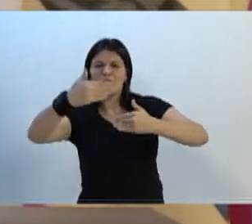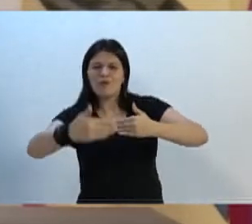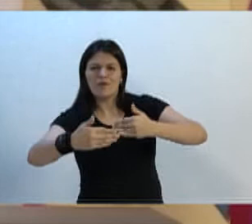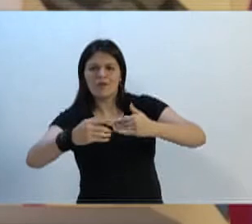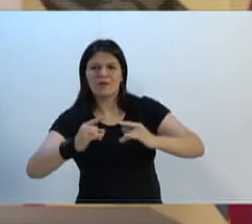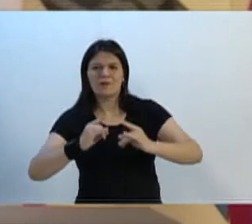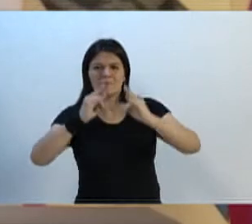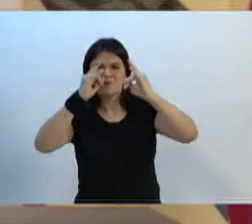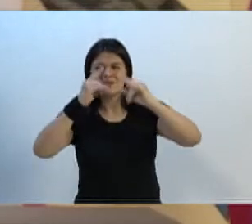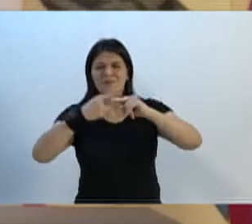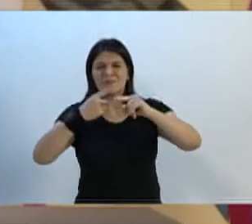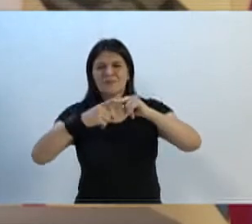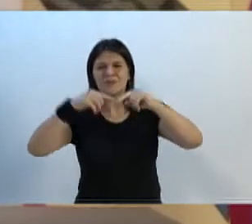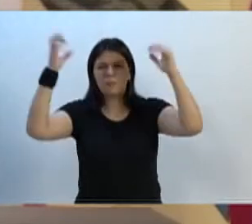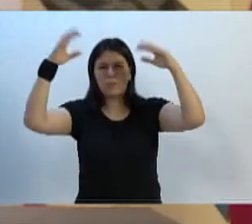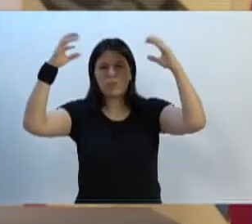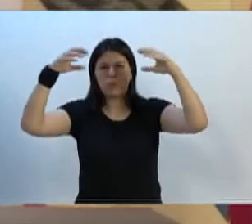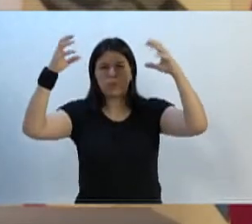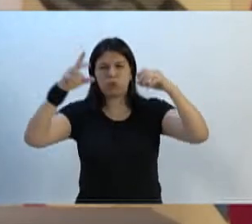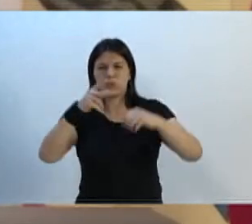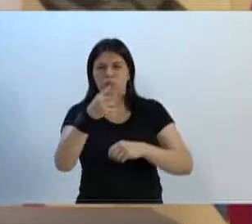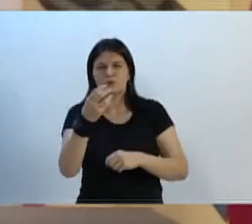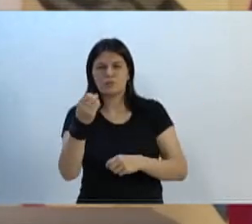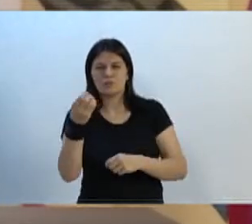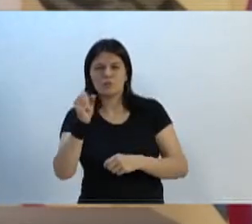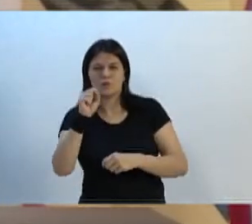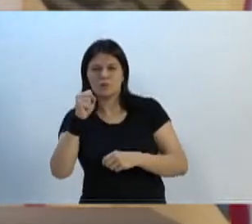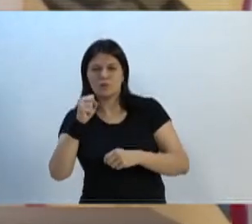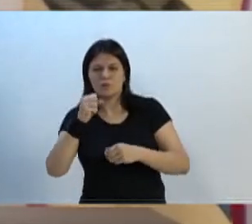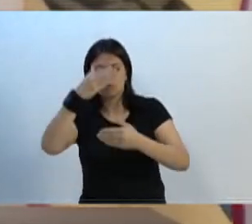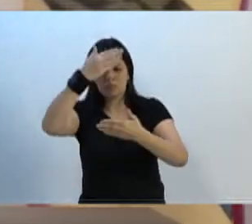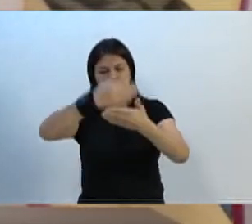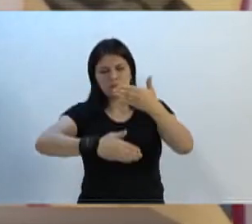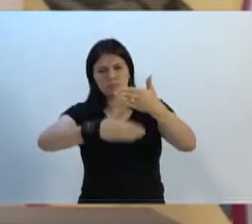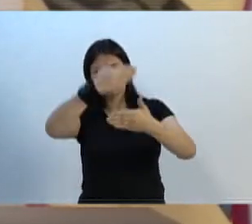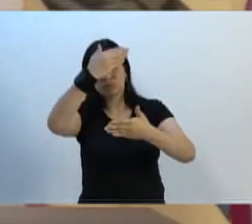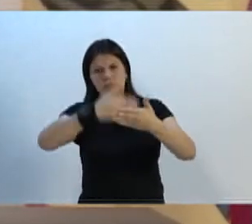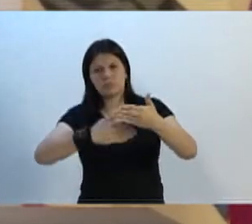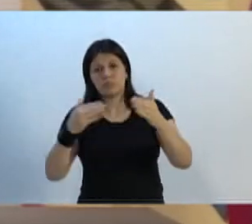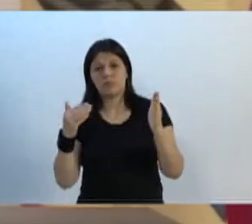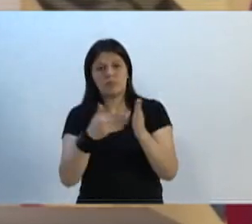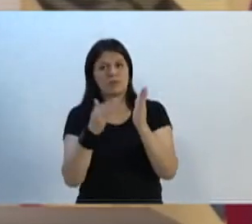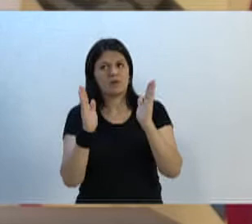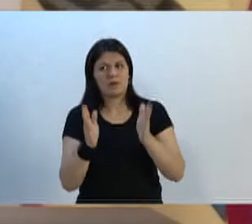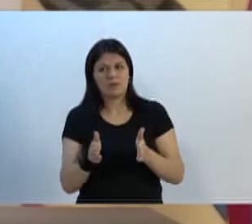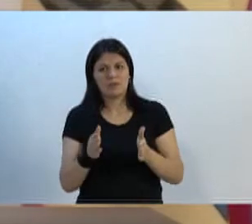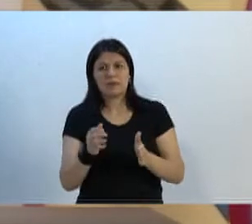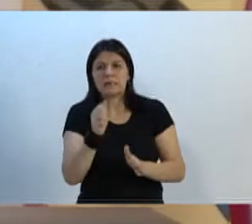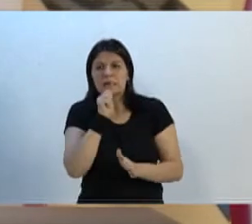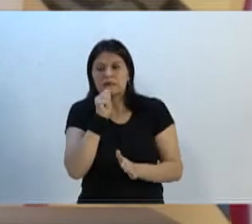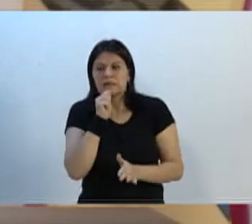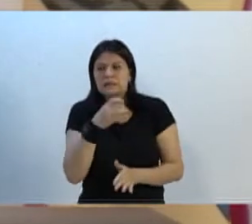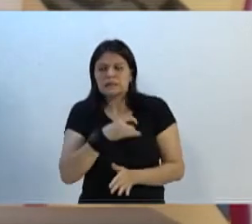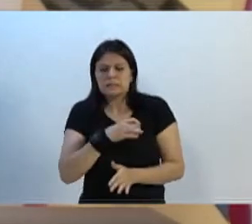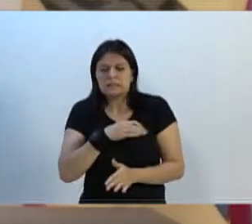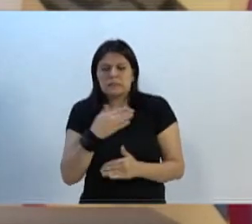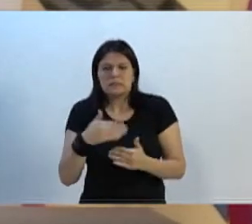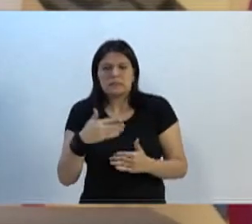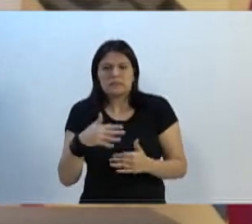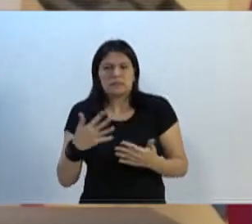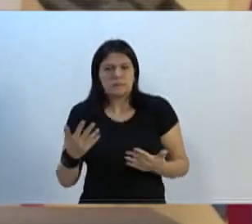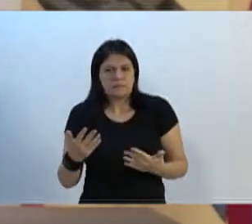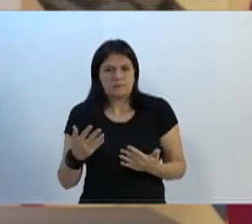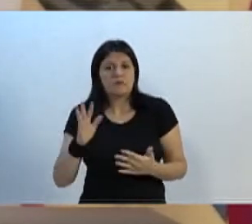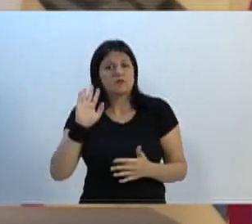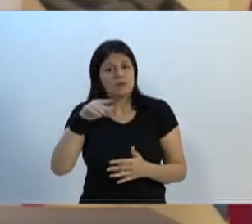atingida na catástrofe 2008 E para aquelas paredes até esse momento nós Ainda temos preocupação em relação a isso nós